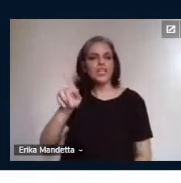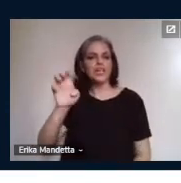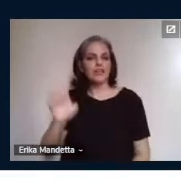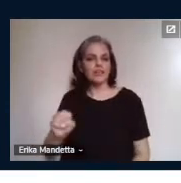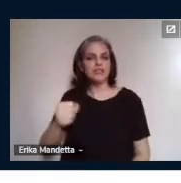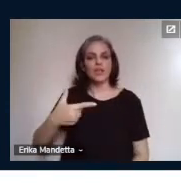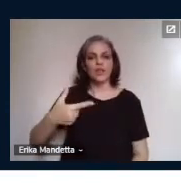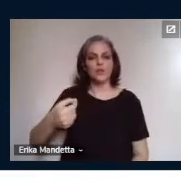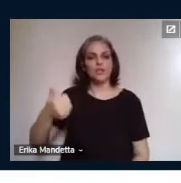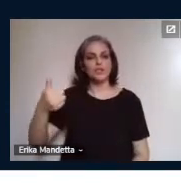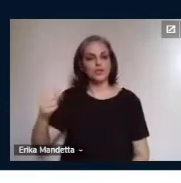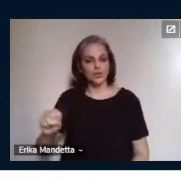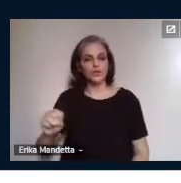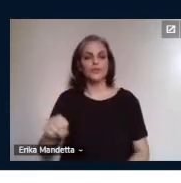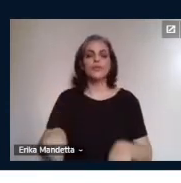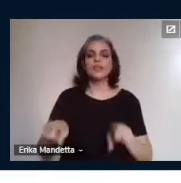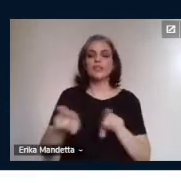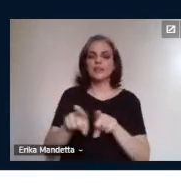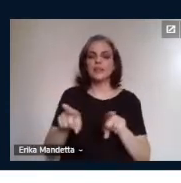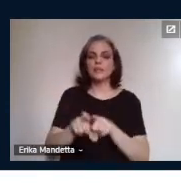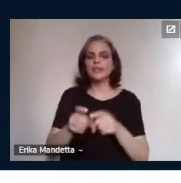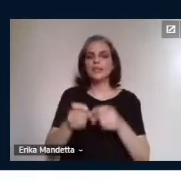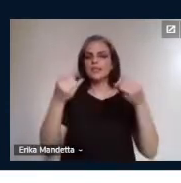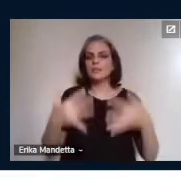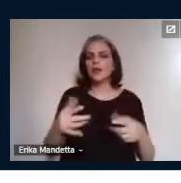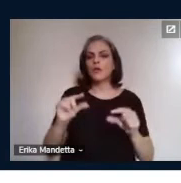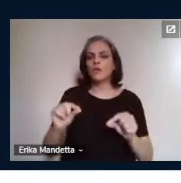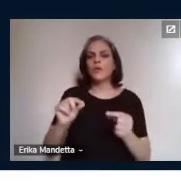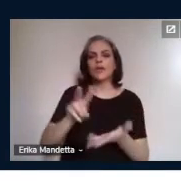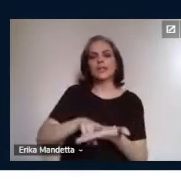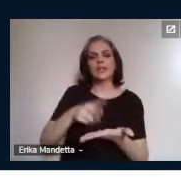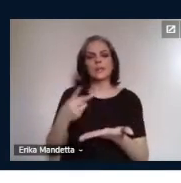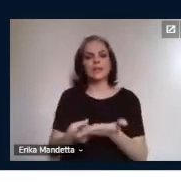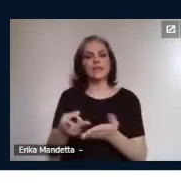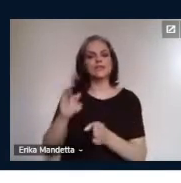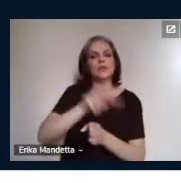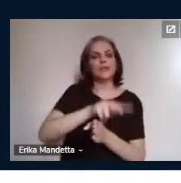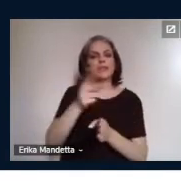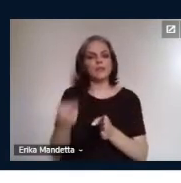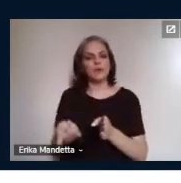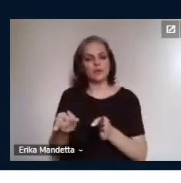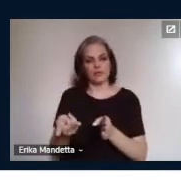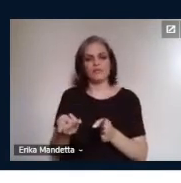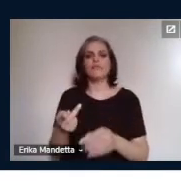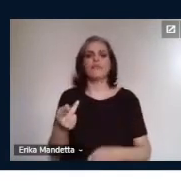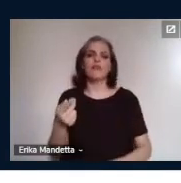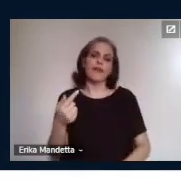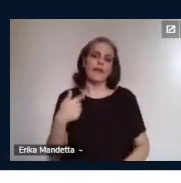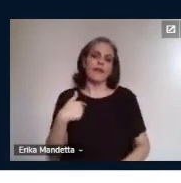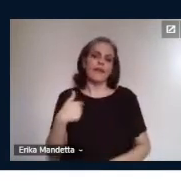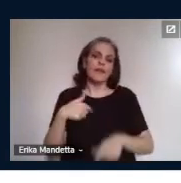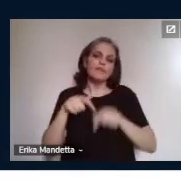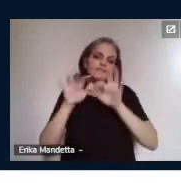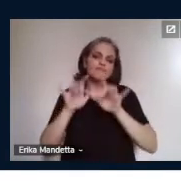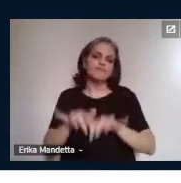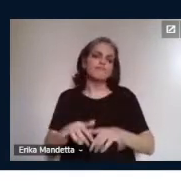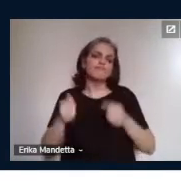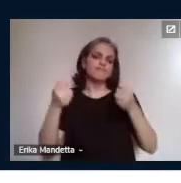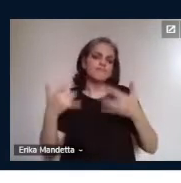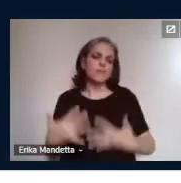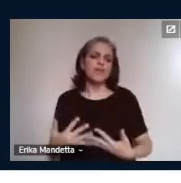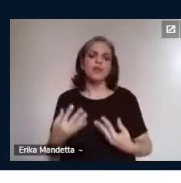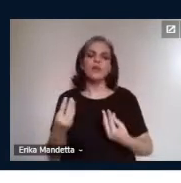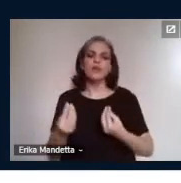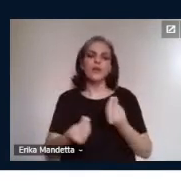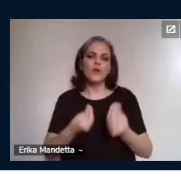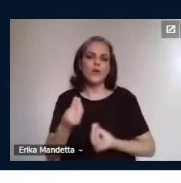e tratar um pouco da interpretação intermodal, em que eu trato de diversos,